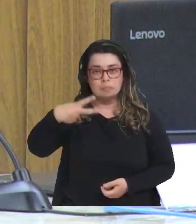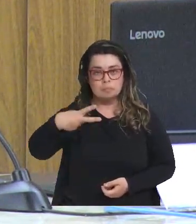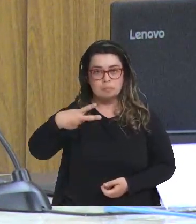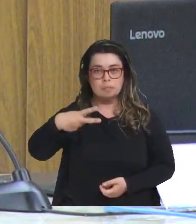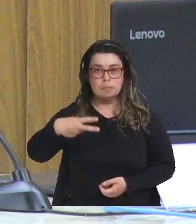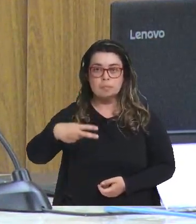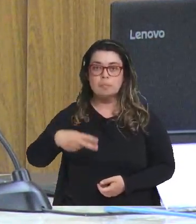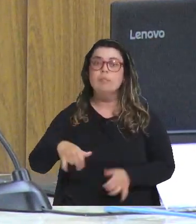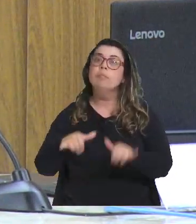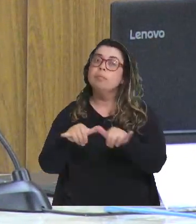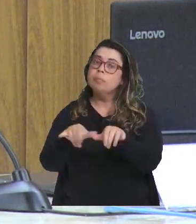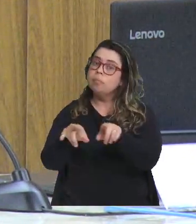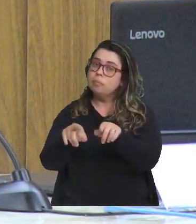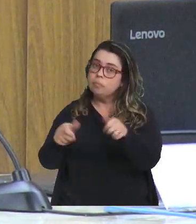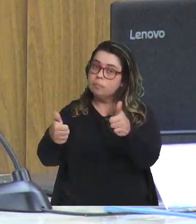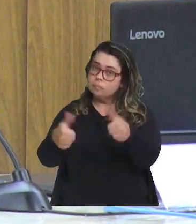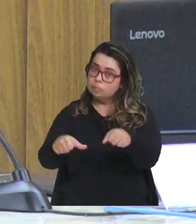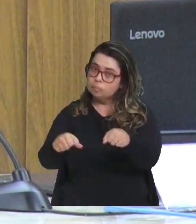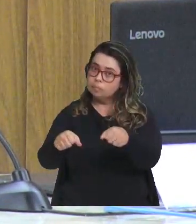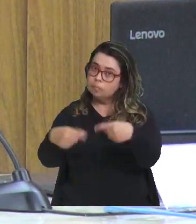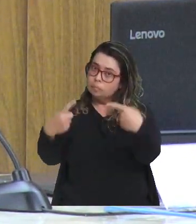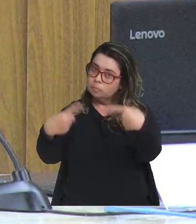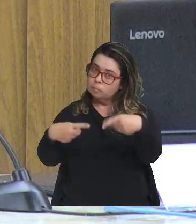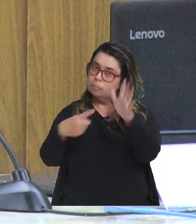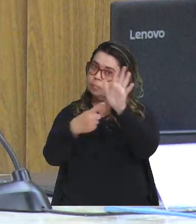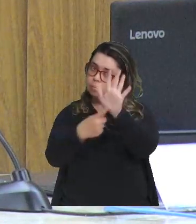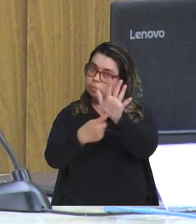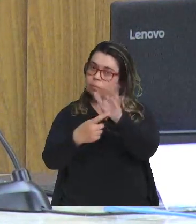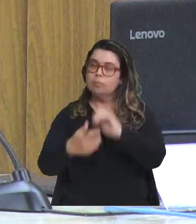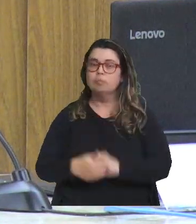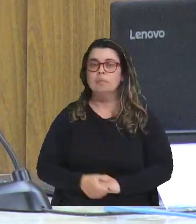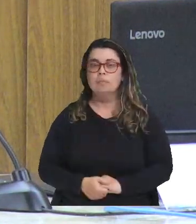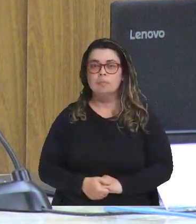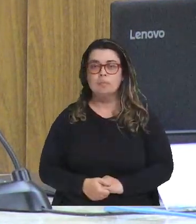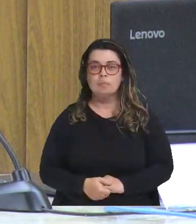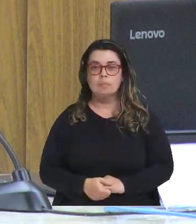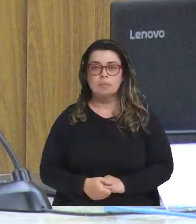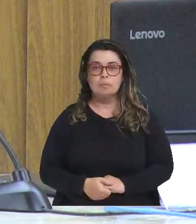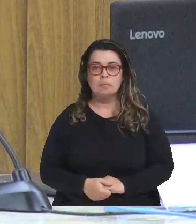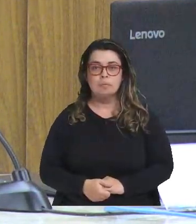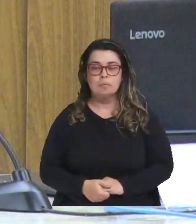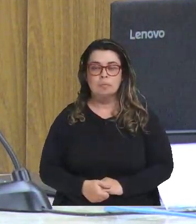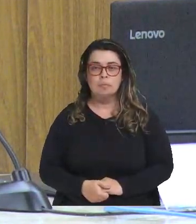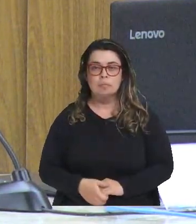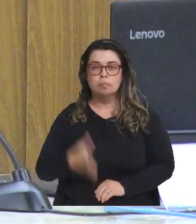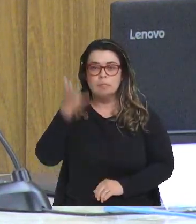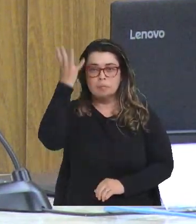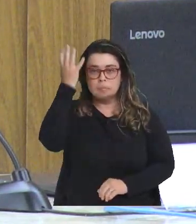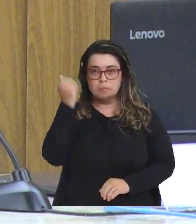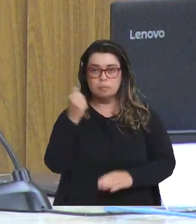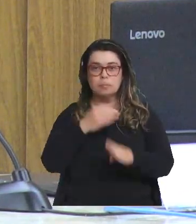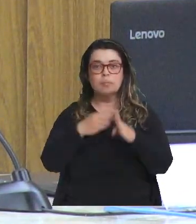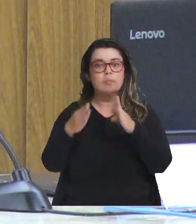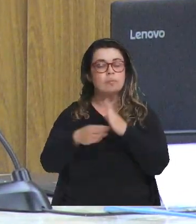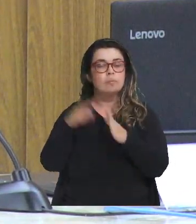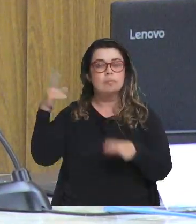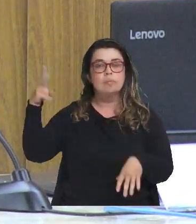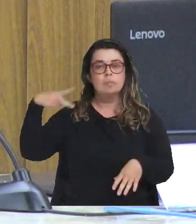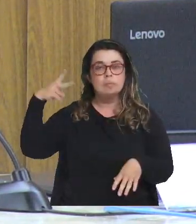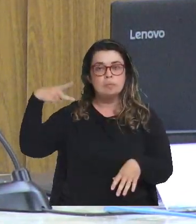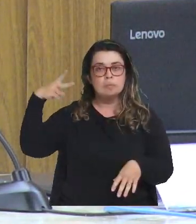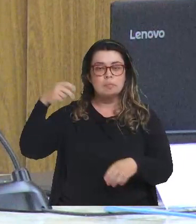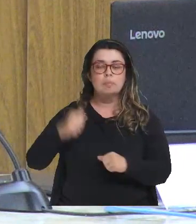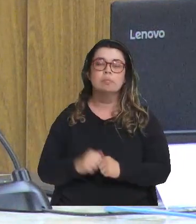permaneçam como estão e os que forem contrários que se manifestem. Aprovada por unanimidade a ata número